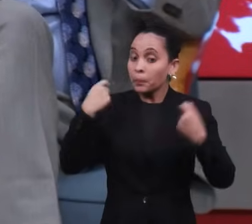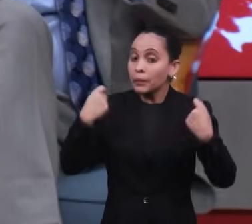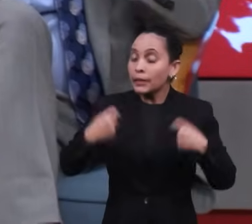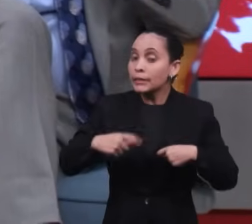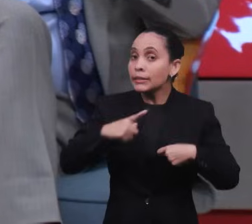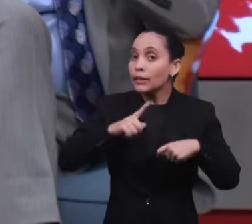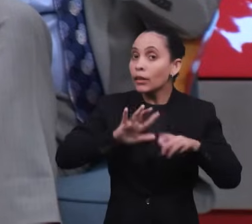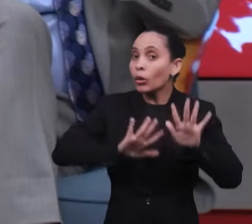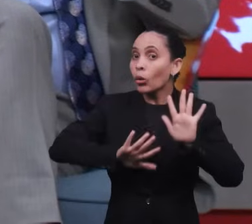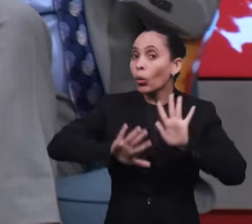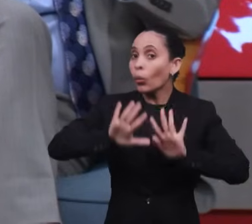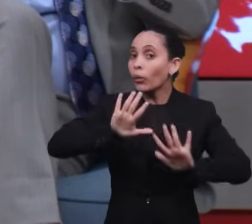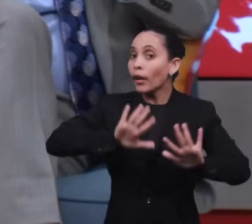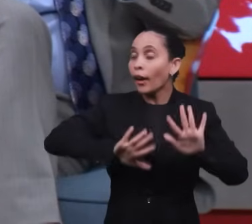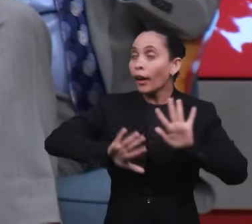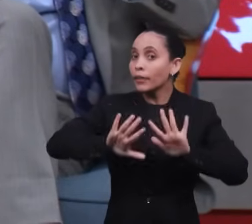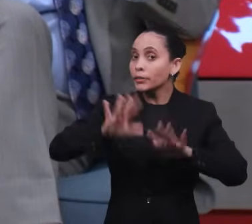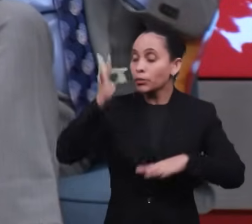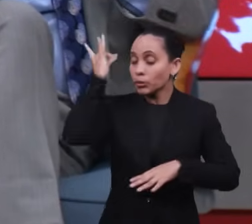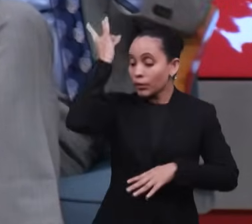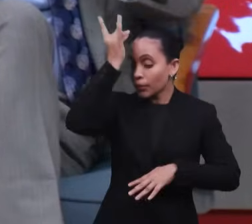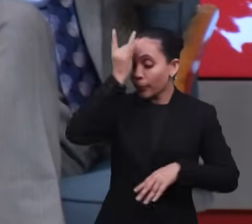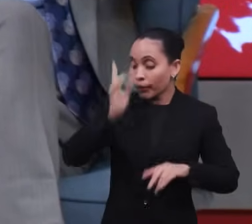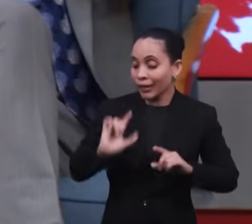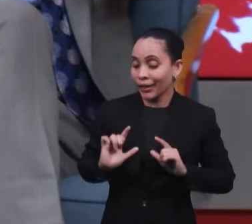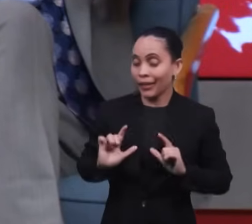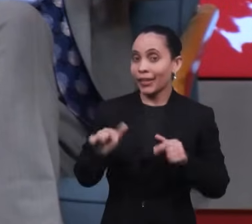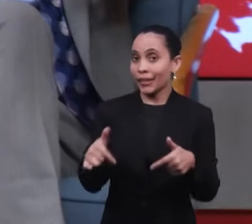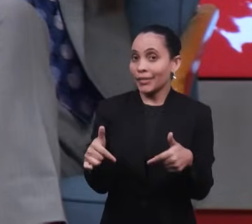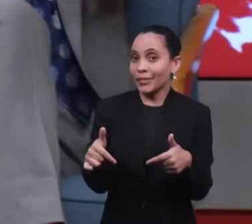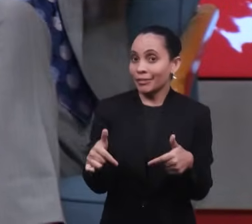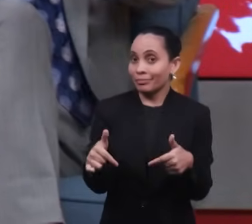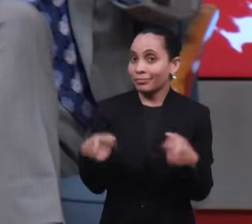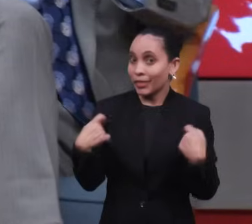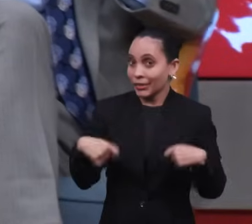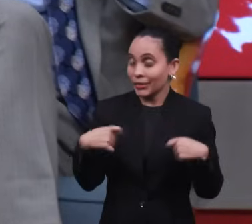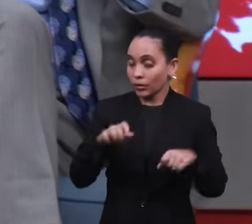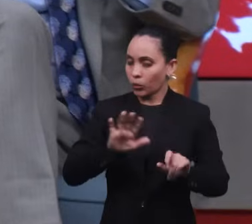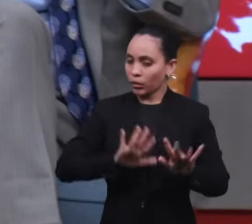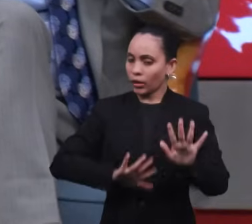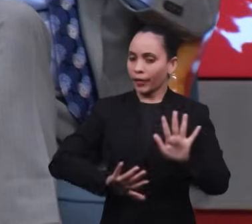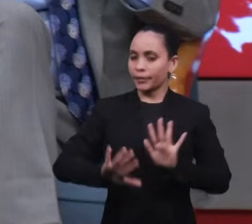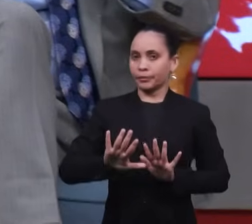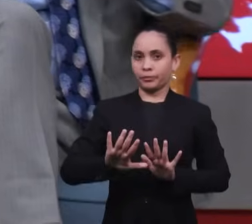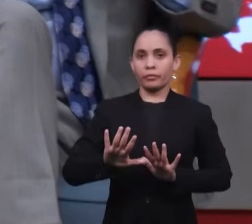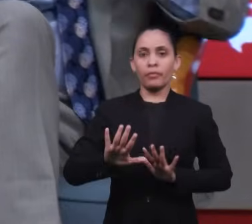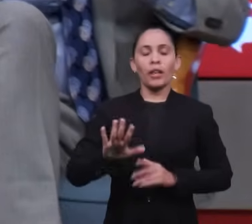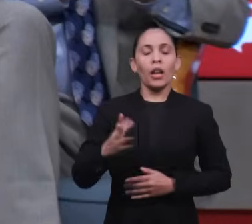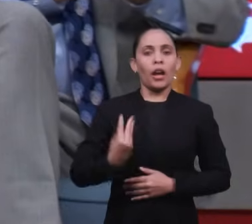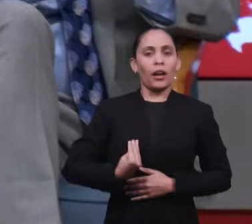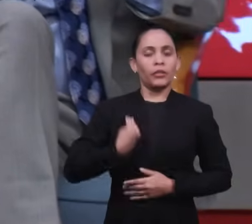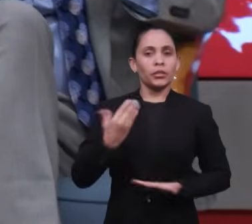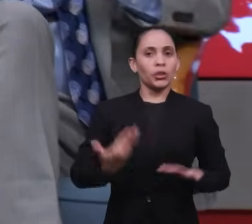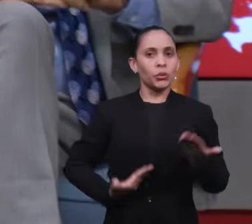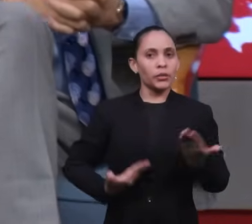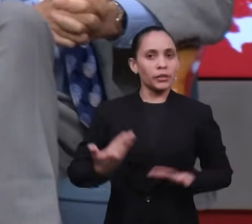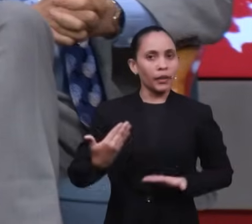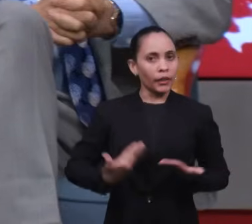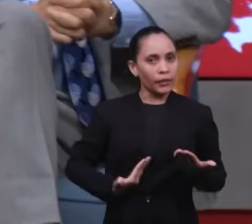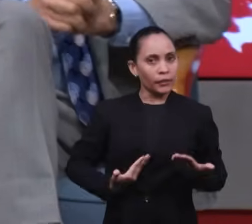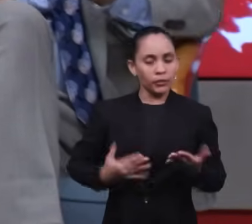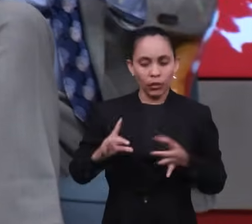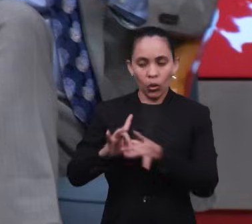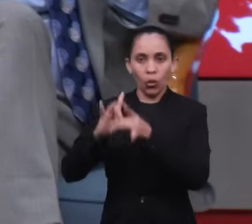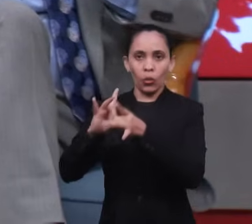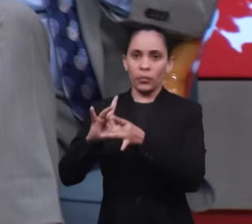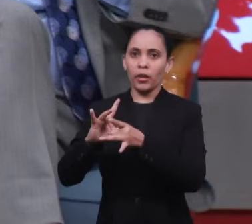a ter cuidado com aquilo que o Espírito Santo está operando no corpo, porque a vida do crente é no